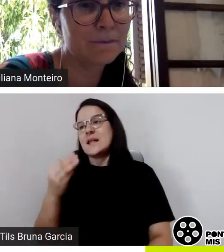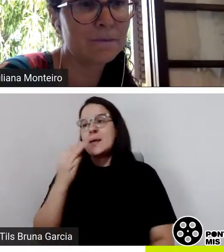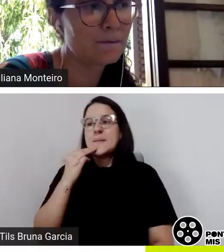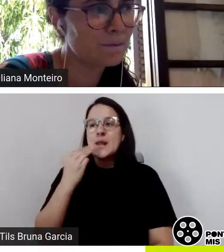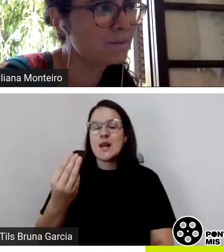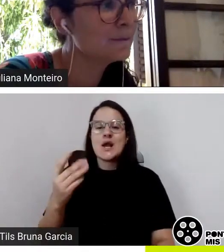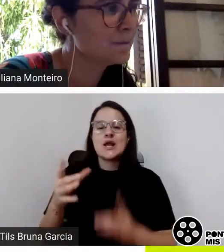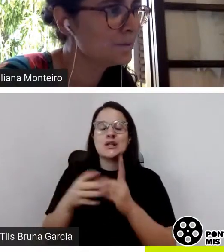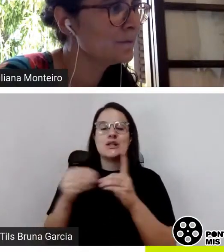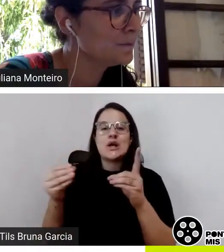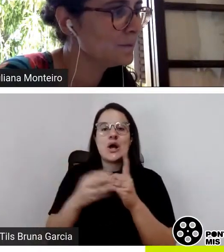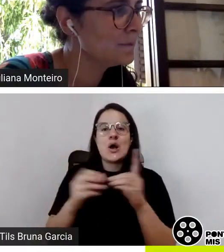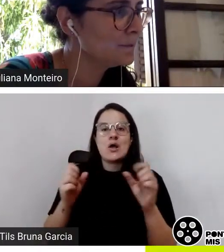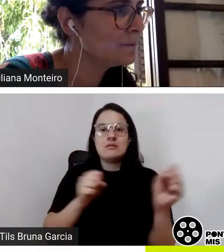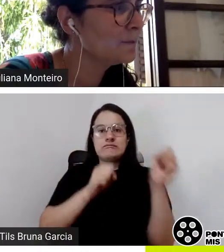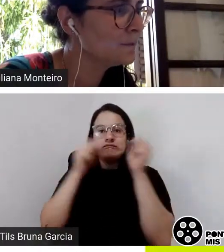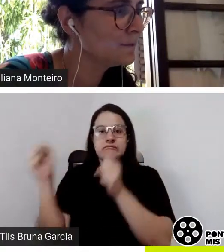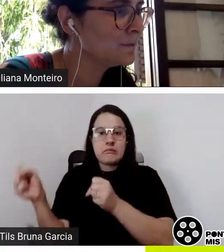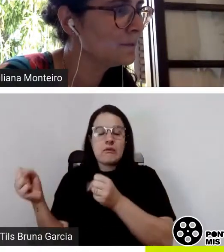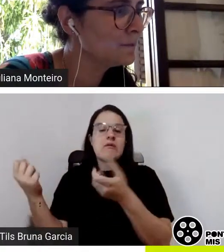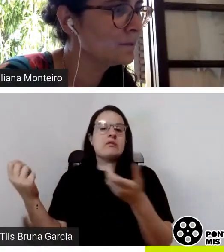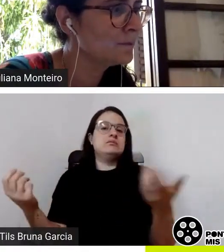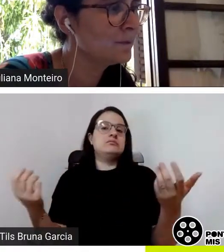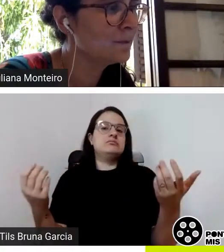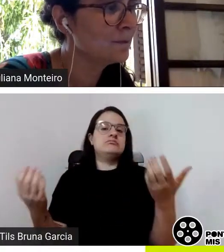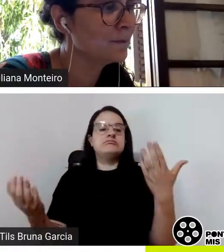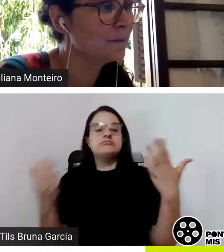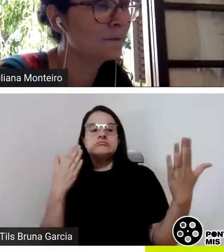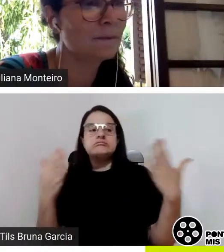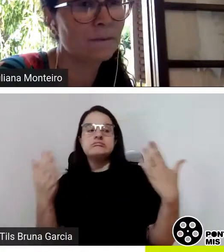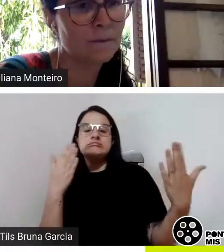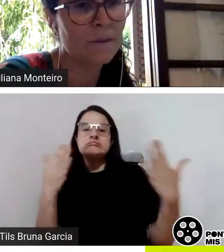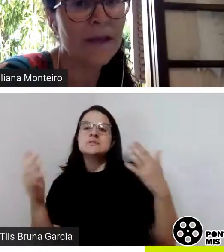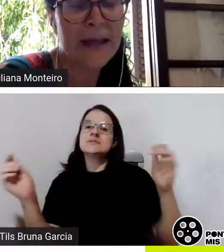eu malombrando. Bom, é outro filme.